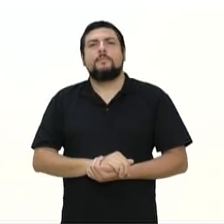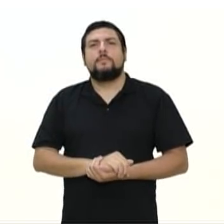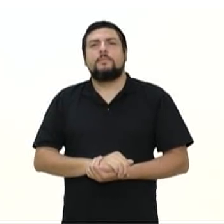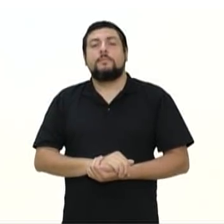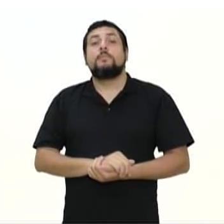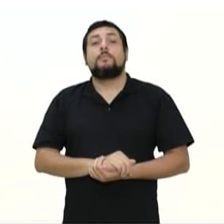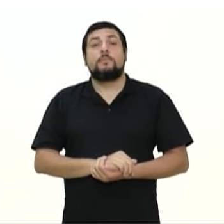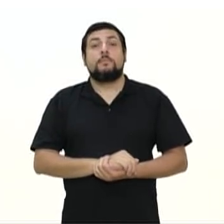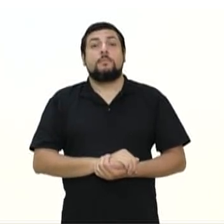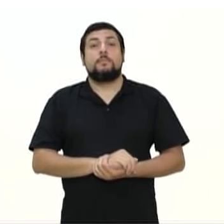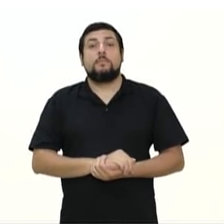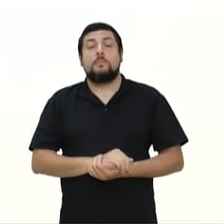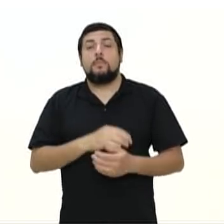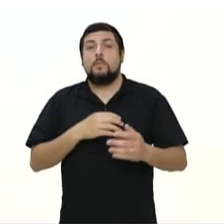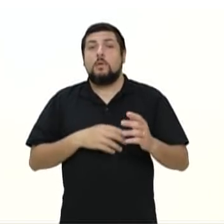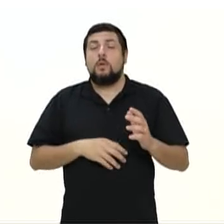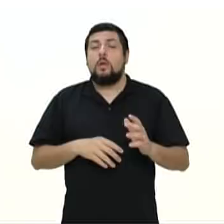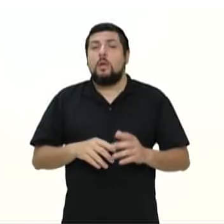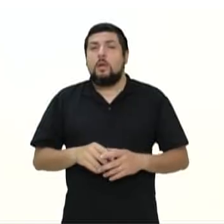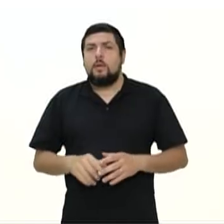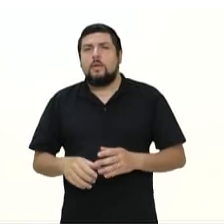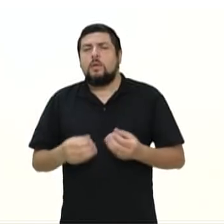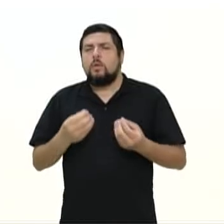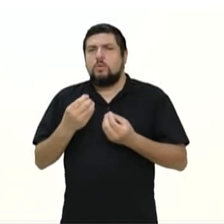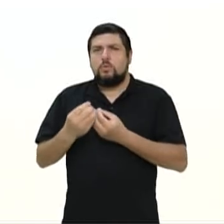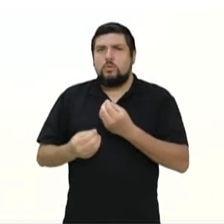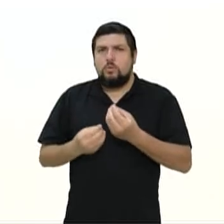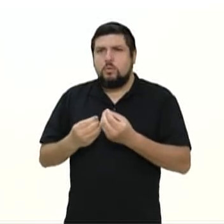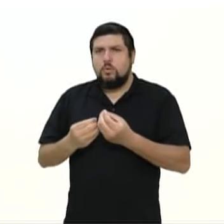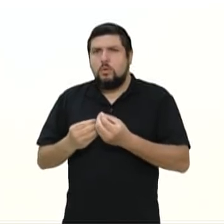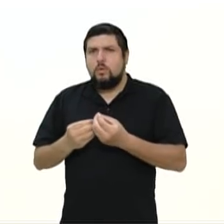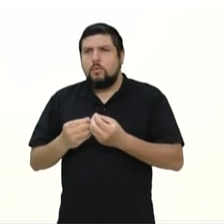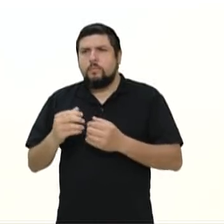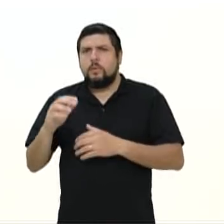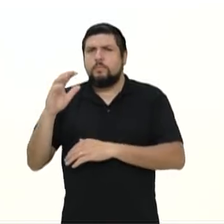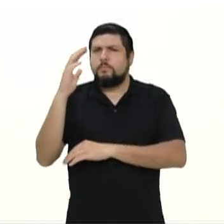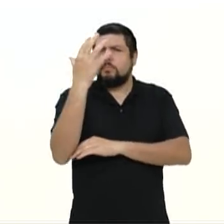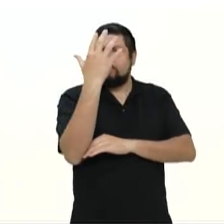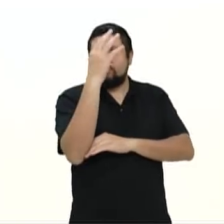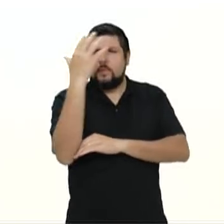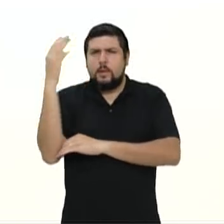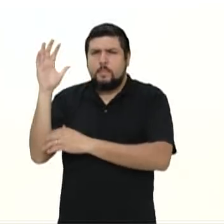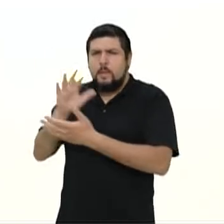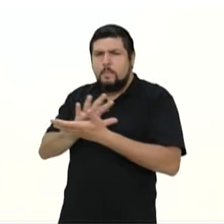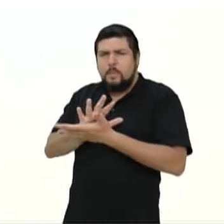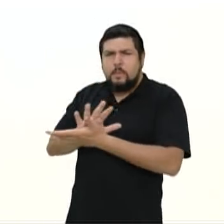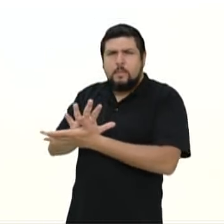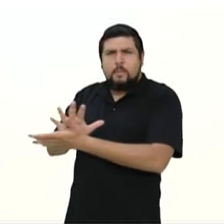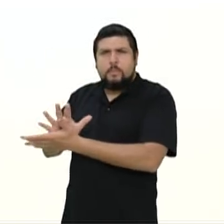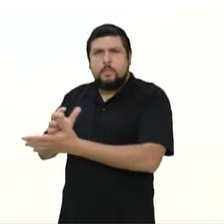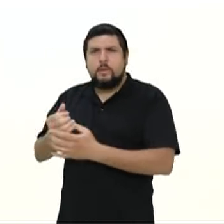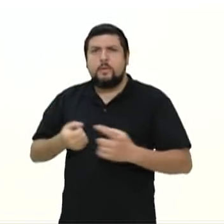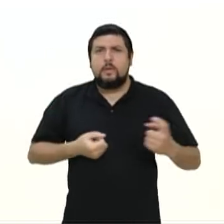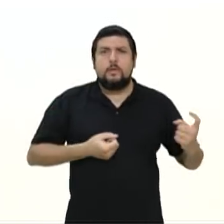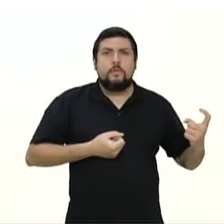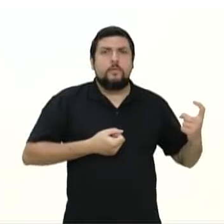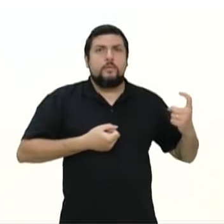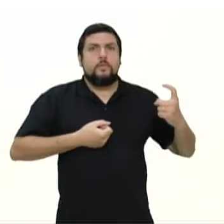a remediação do impacto ambiental pode levar de 30 a 50